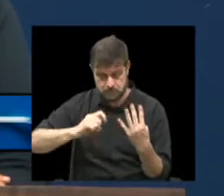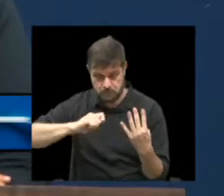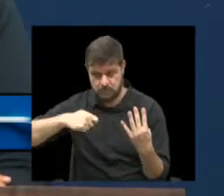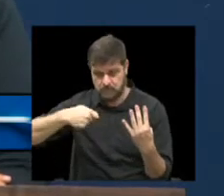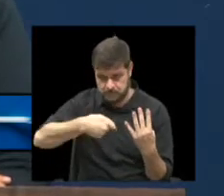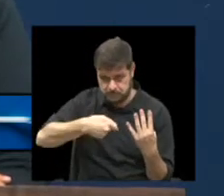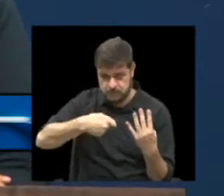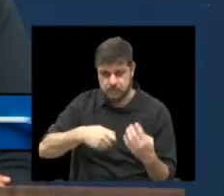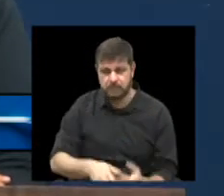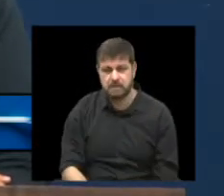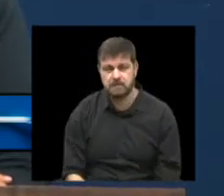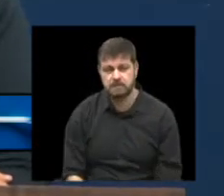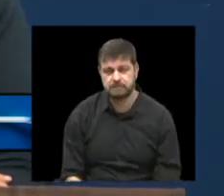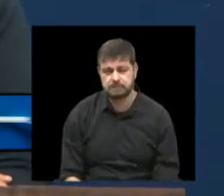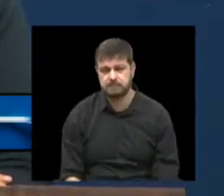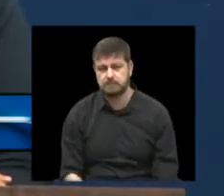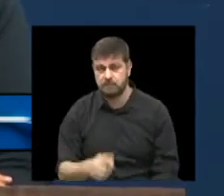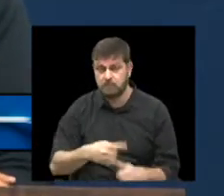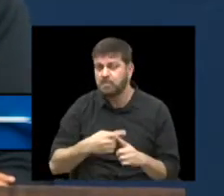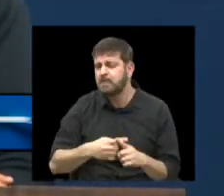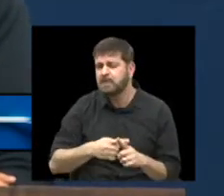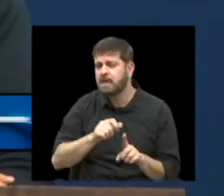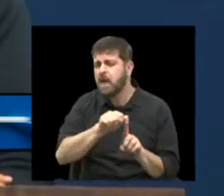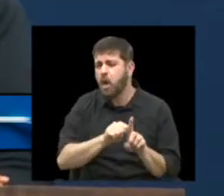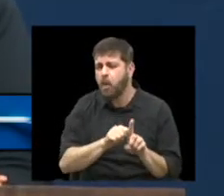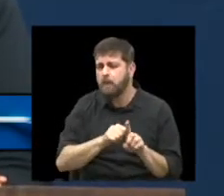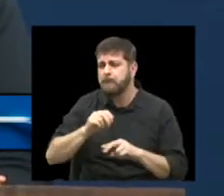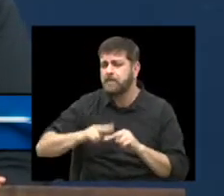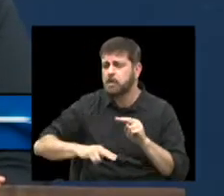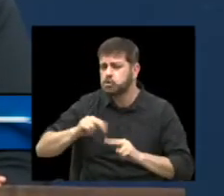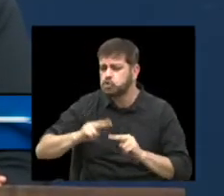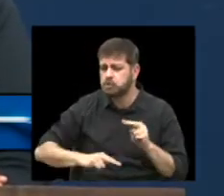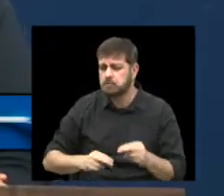transexuais e bissexuais. Porque em junho se comemora,